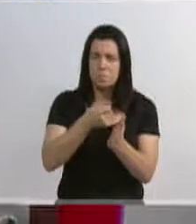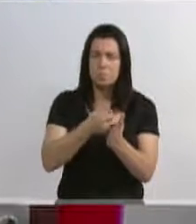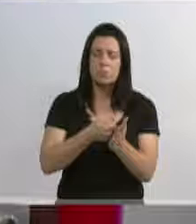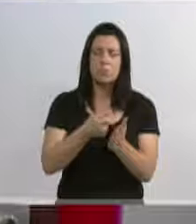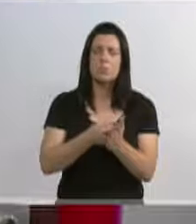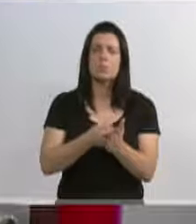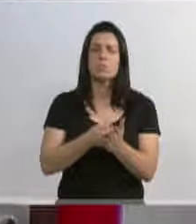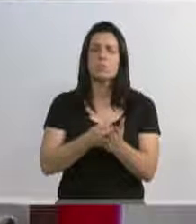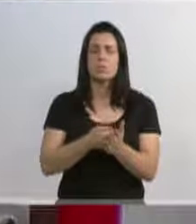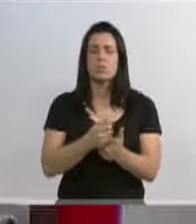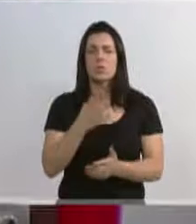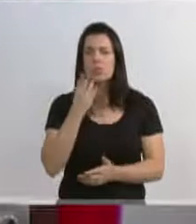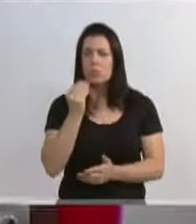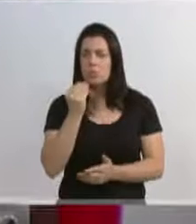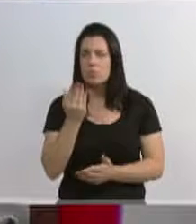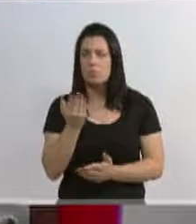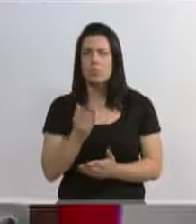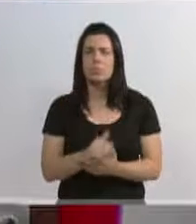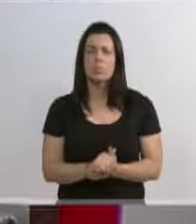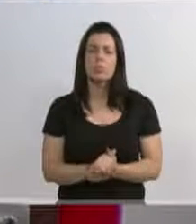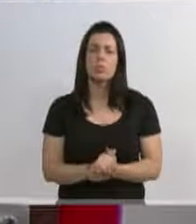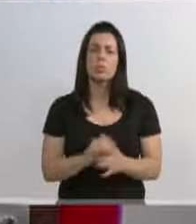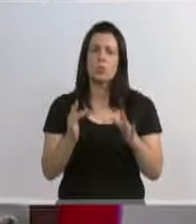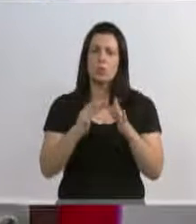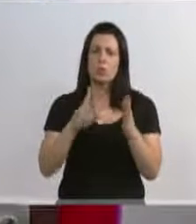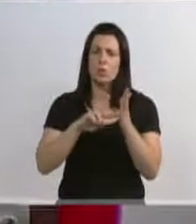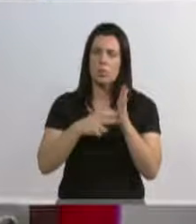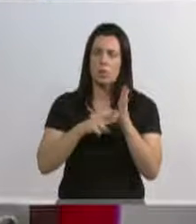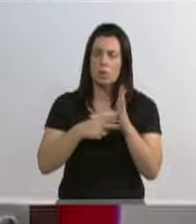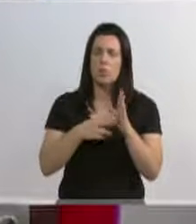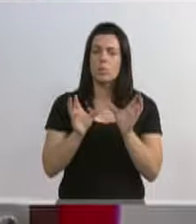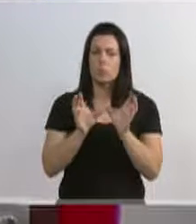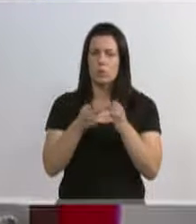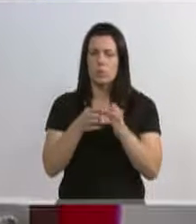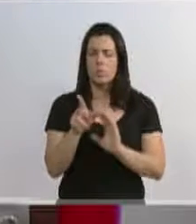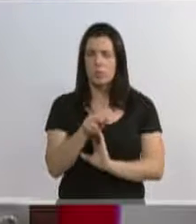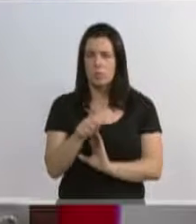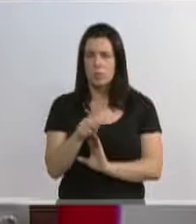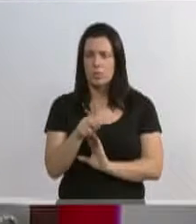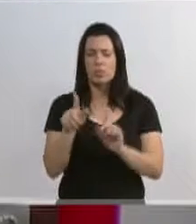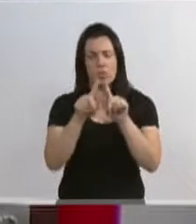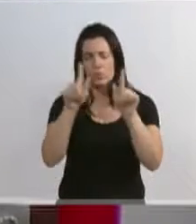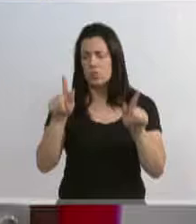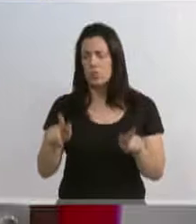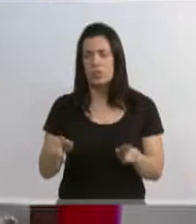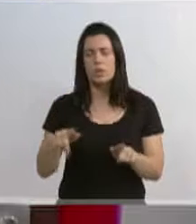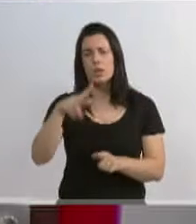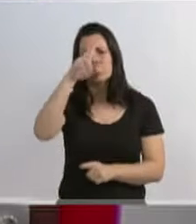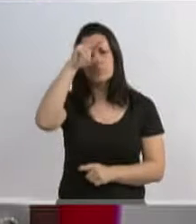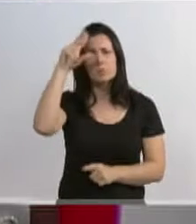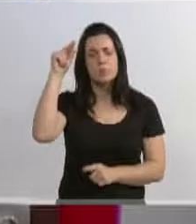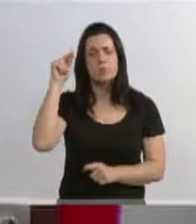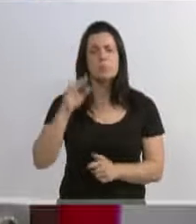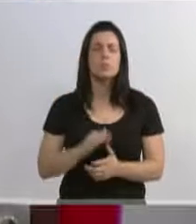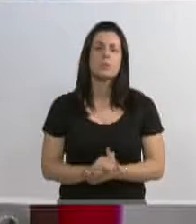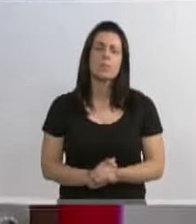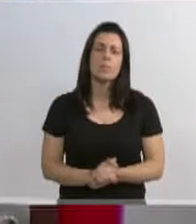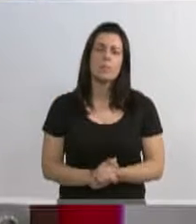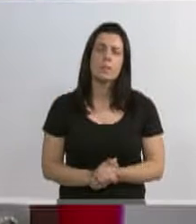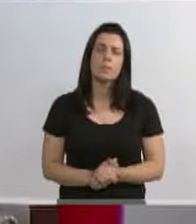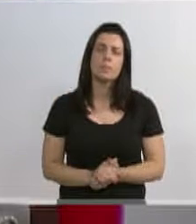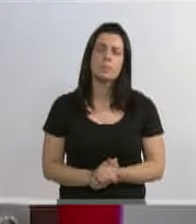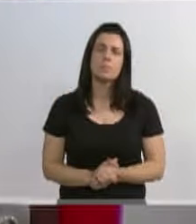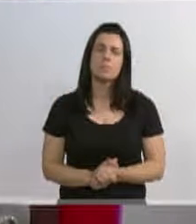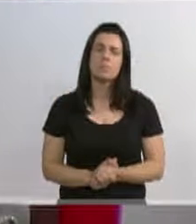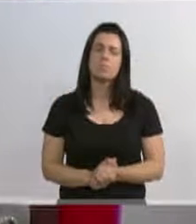Gilson, e em contato com o sindicato da categoria, que representa os servidores públicos municipais, isso